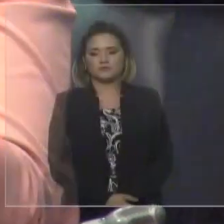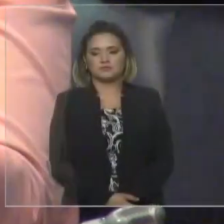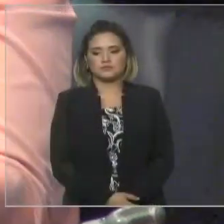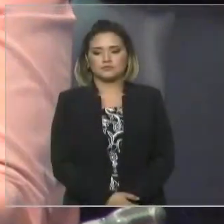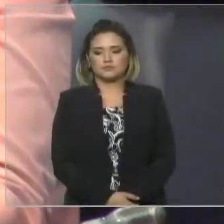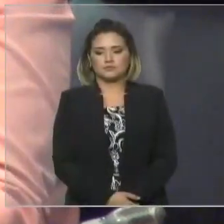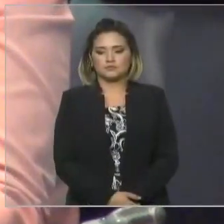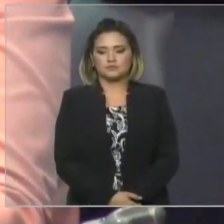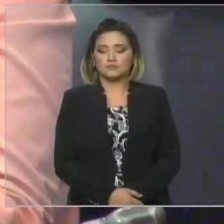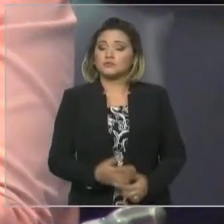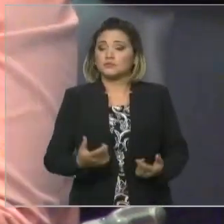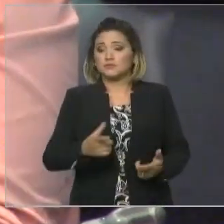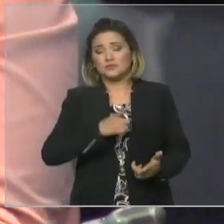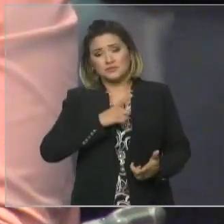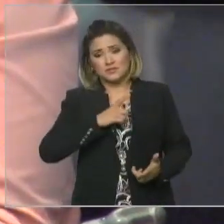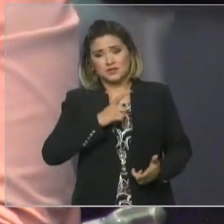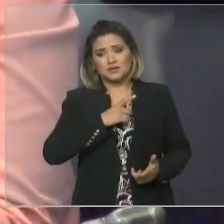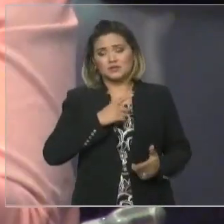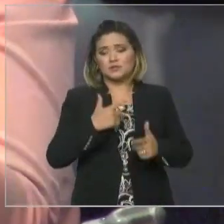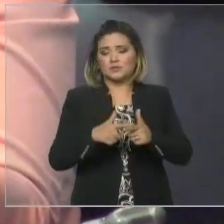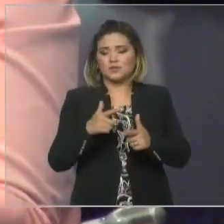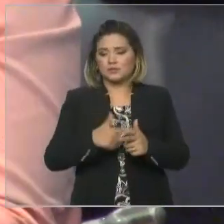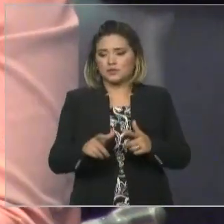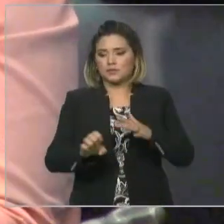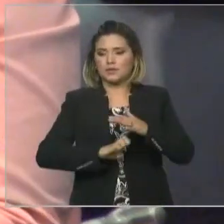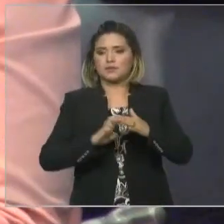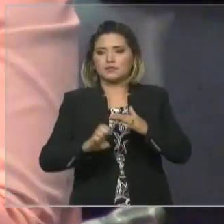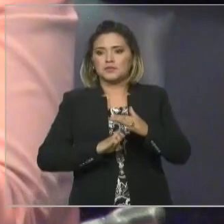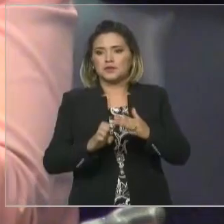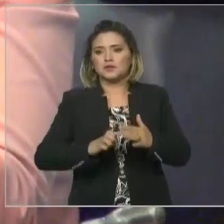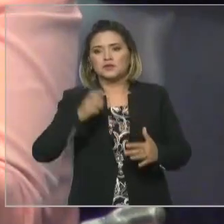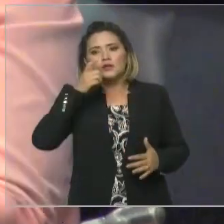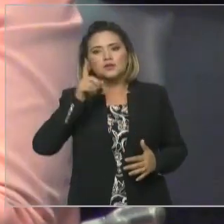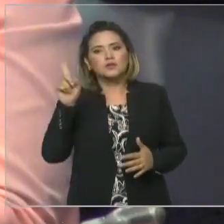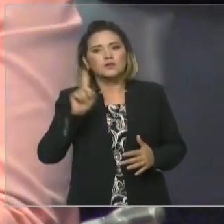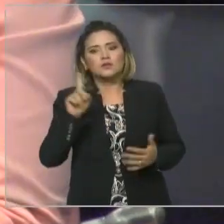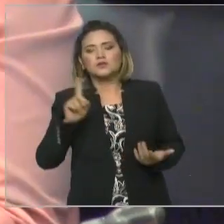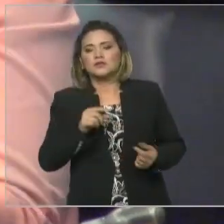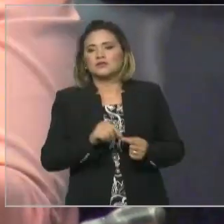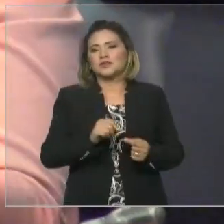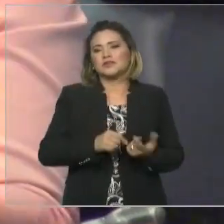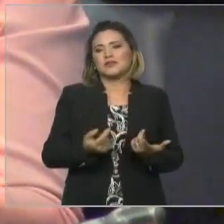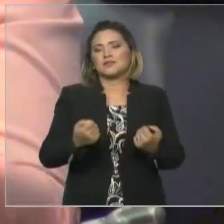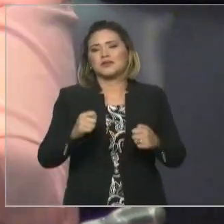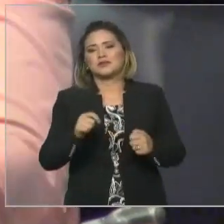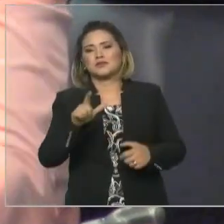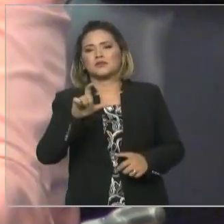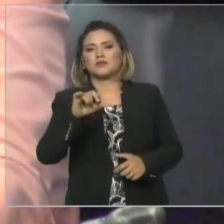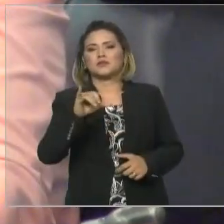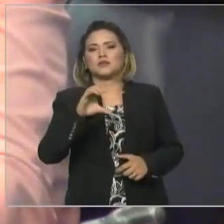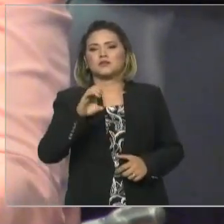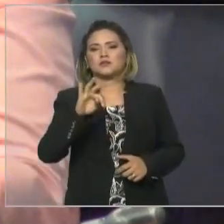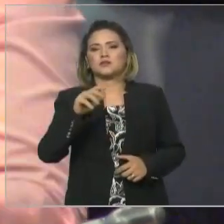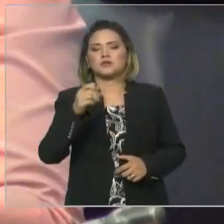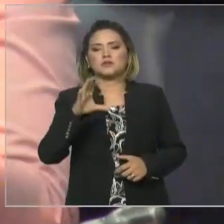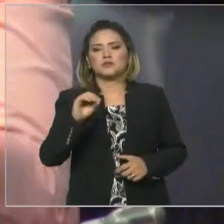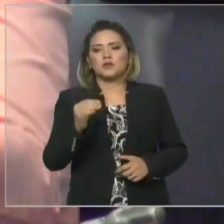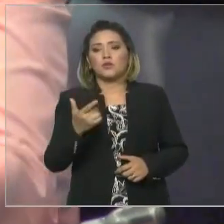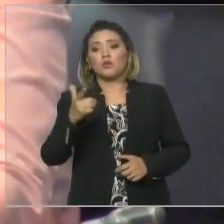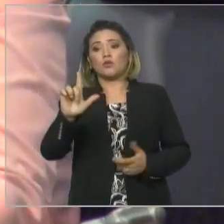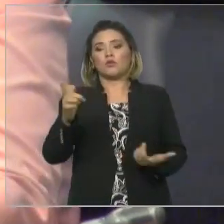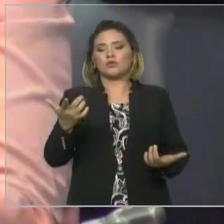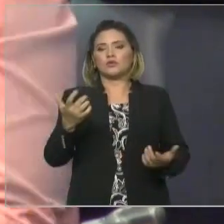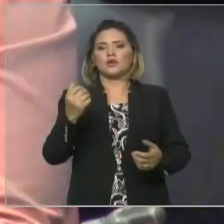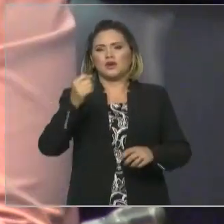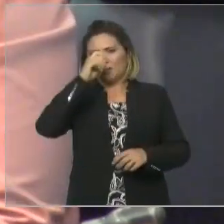hemodiálise. Não conseguiram cumprir, foi outra licitação. Mas o hospital de Matões vai entrar em reforma, mas qual que é